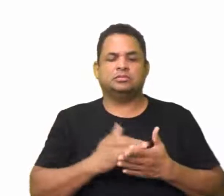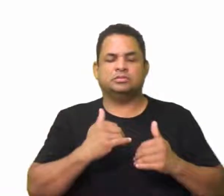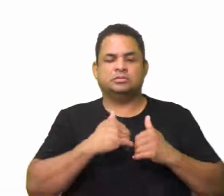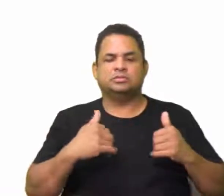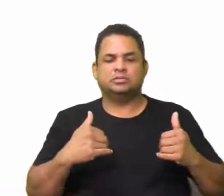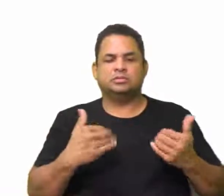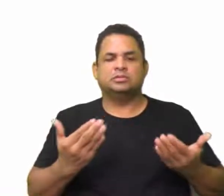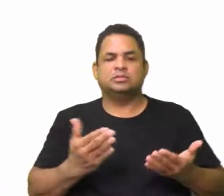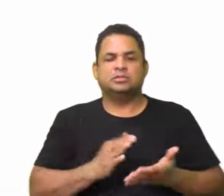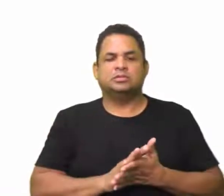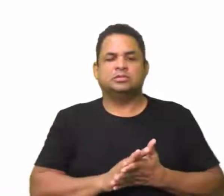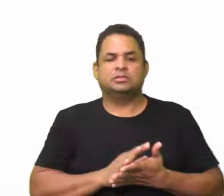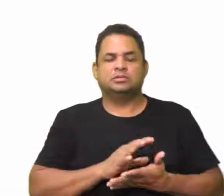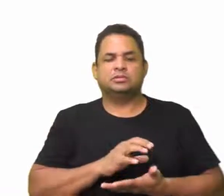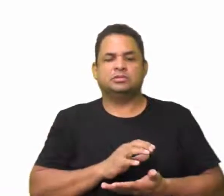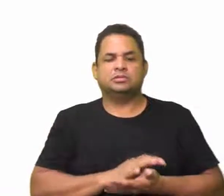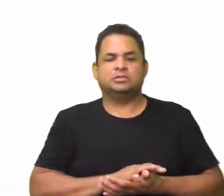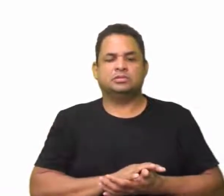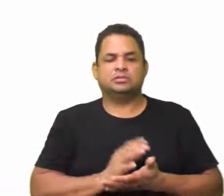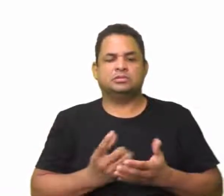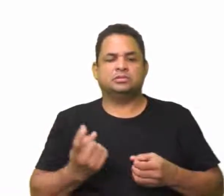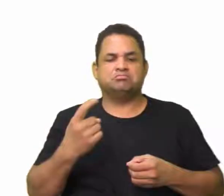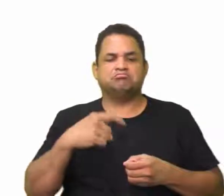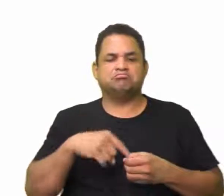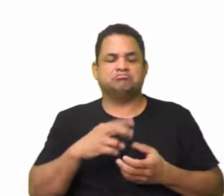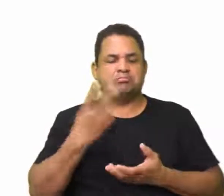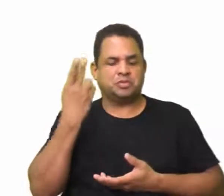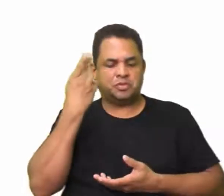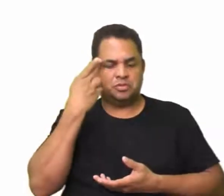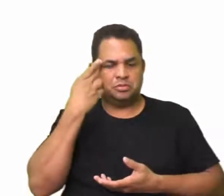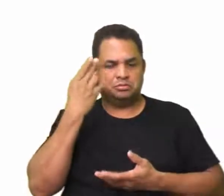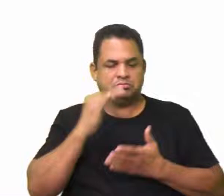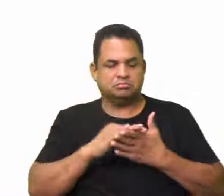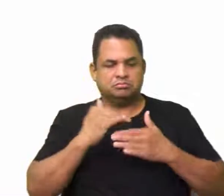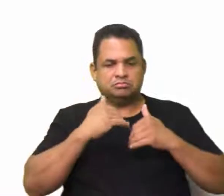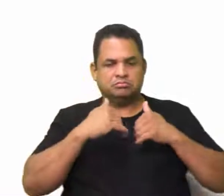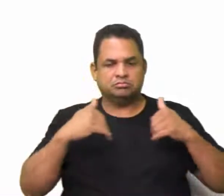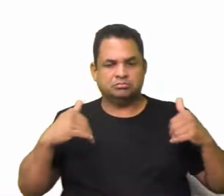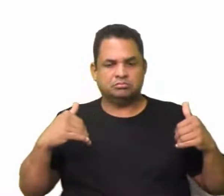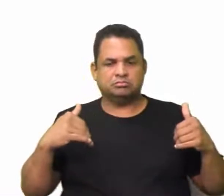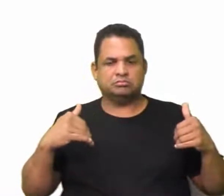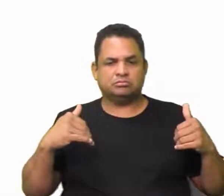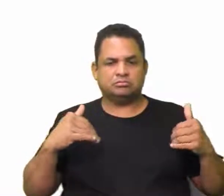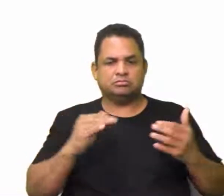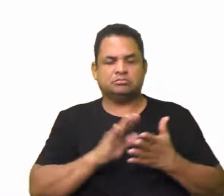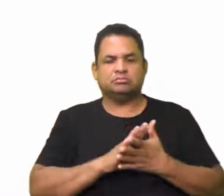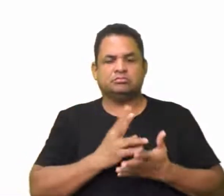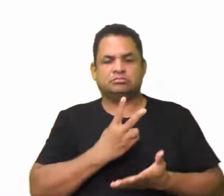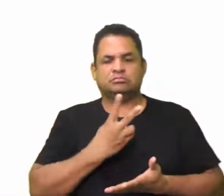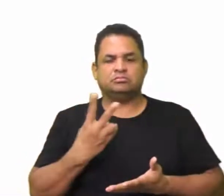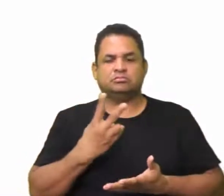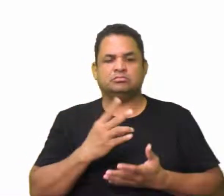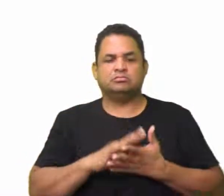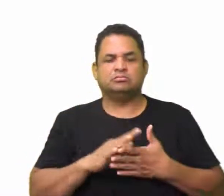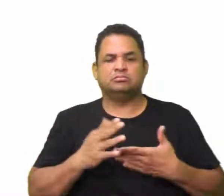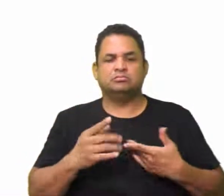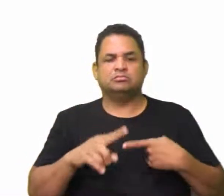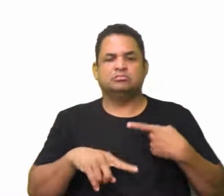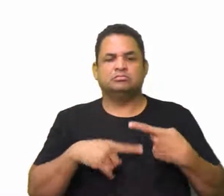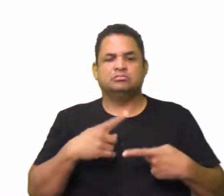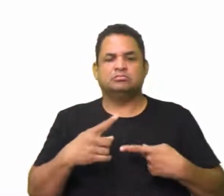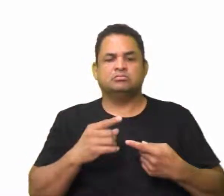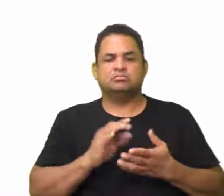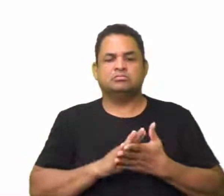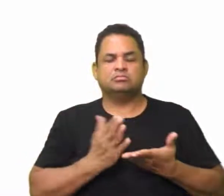que você retira, eles voltam ao normal. Separando, já... as duas, e depois tirando, os